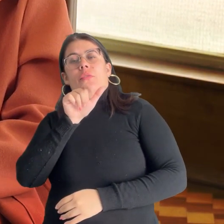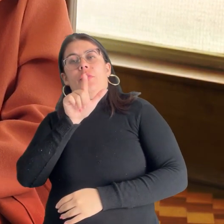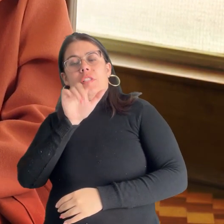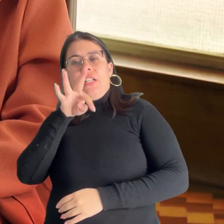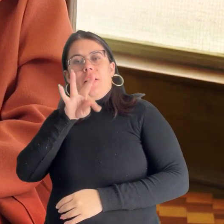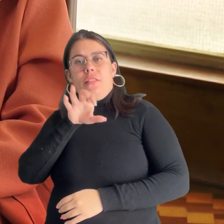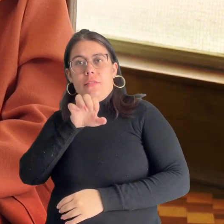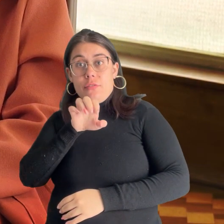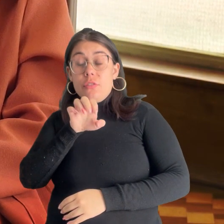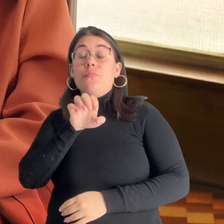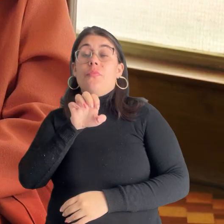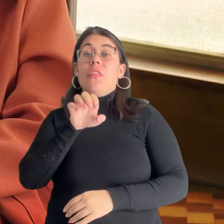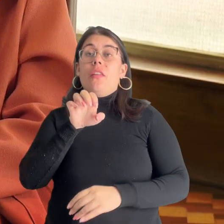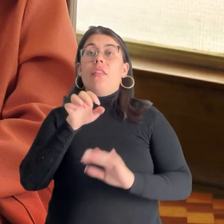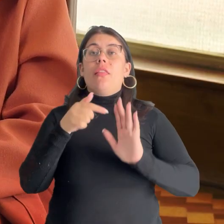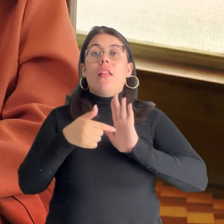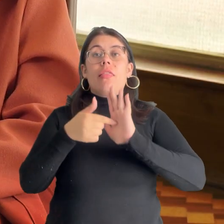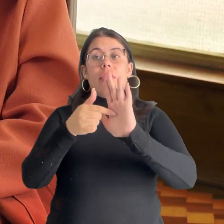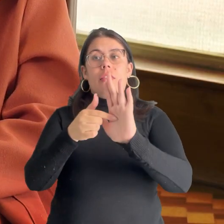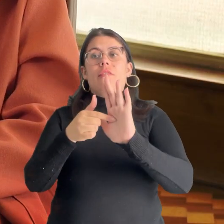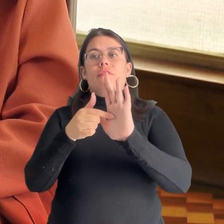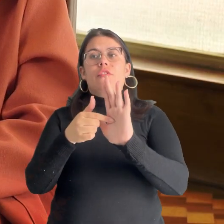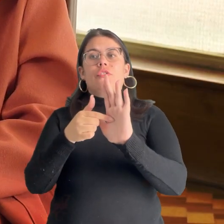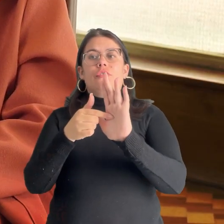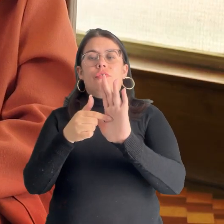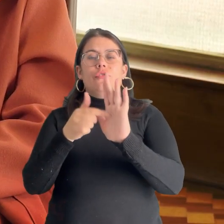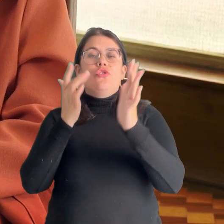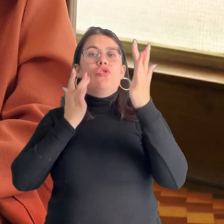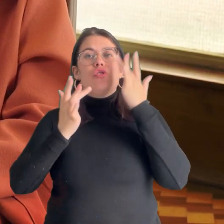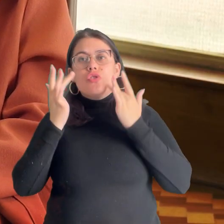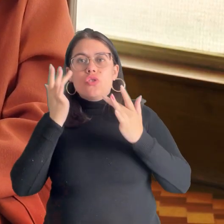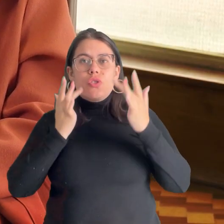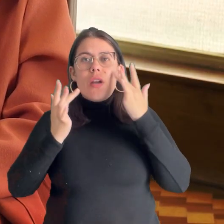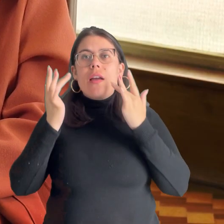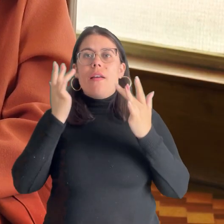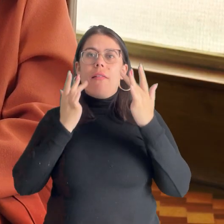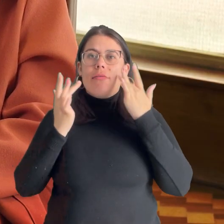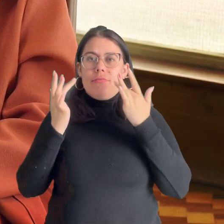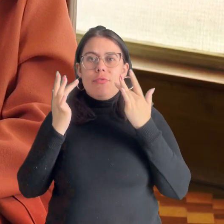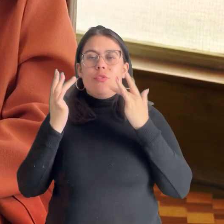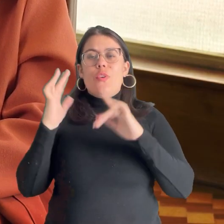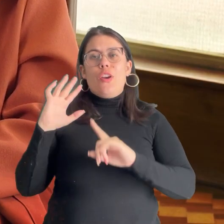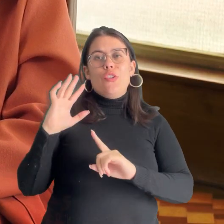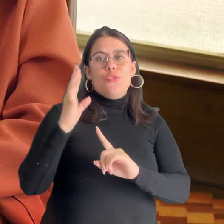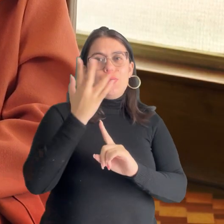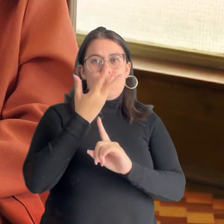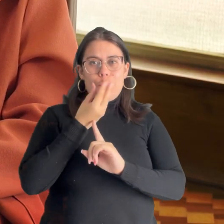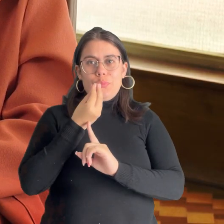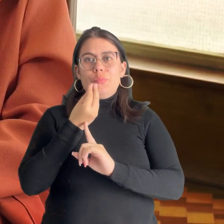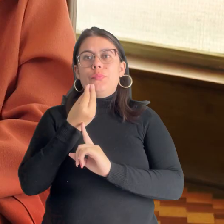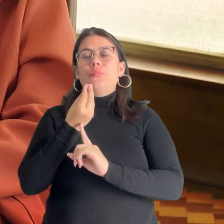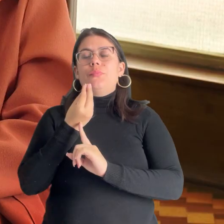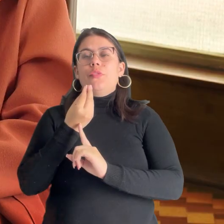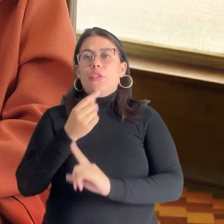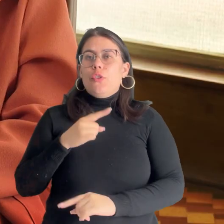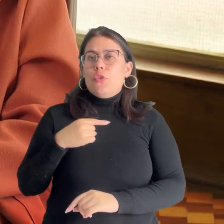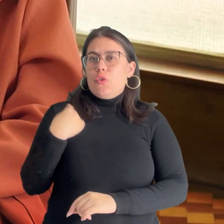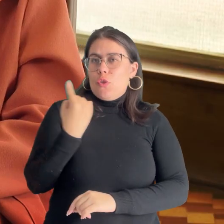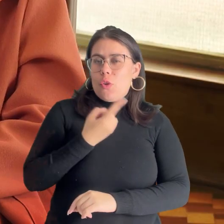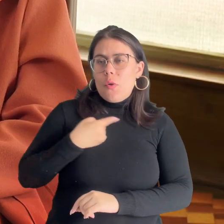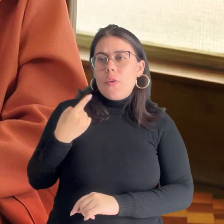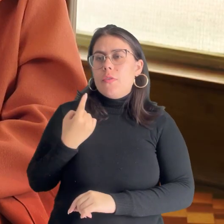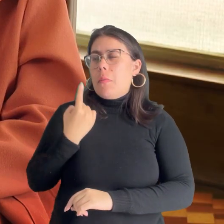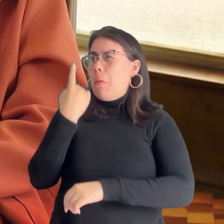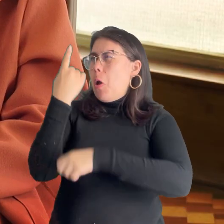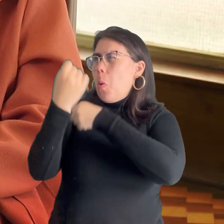Cultura Artística, de autoria de Di Cavalcanti. E passamos mais de um